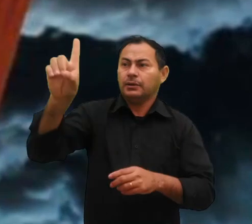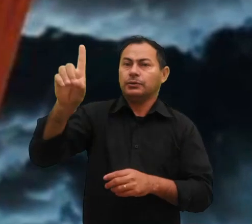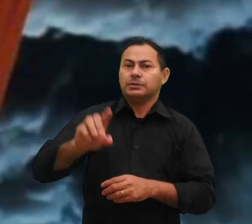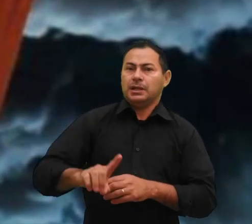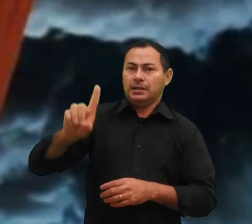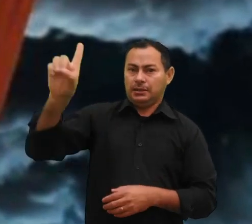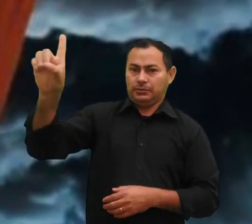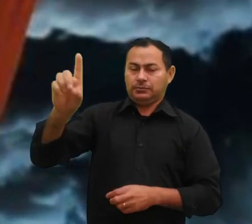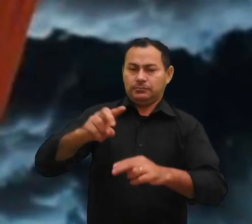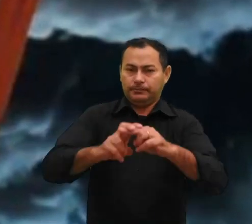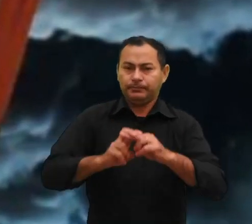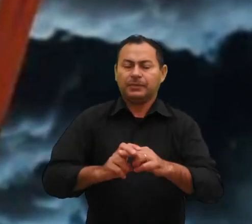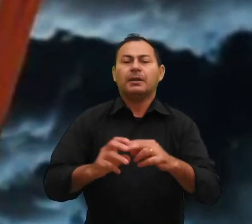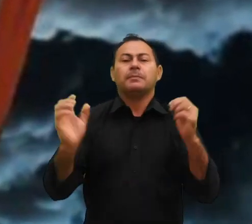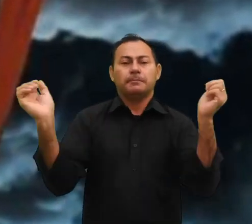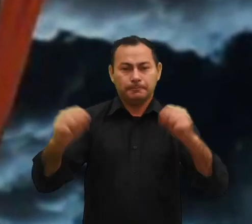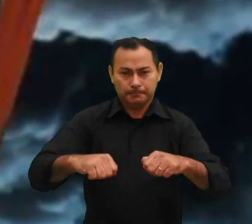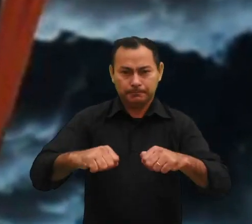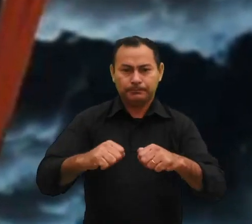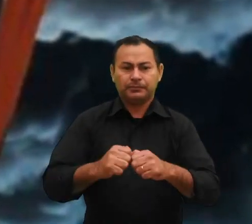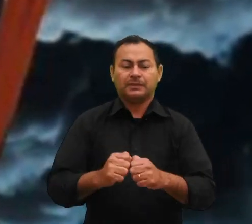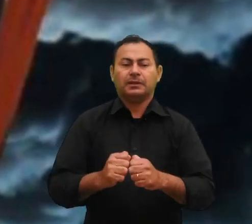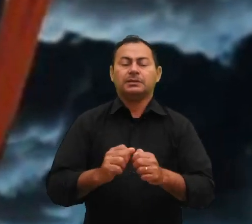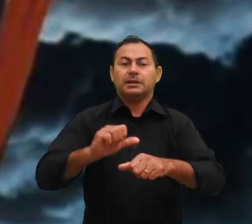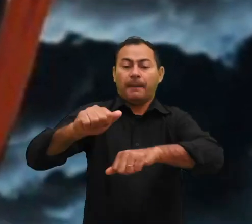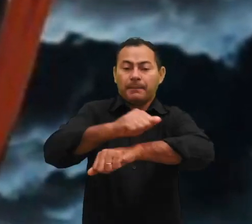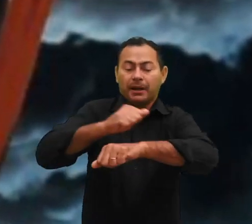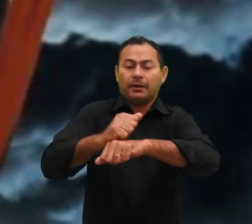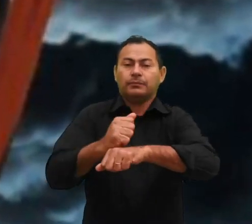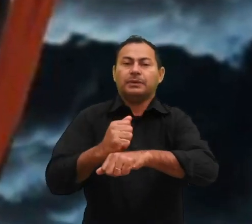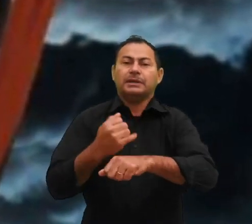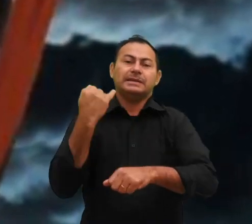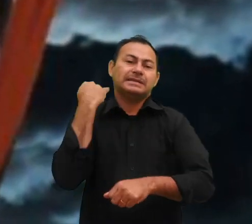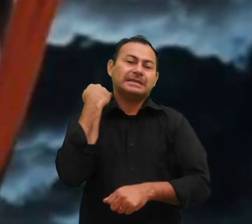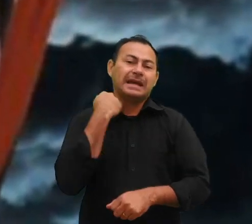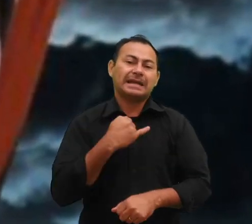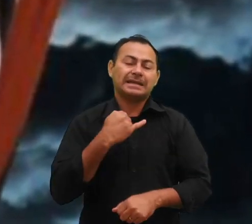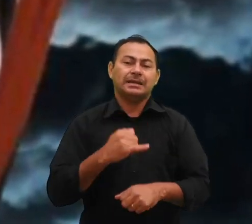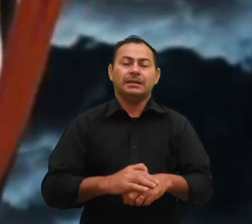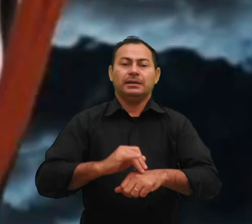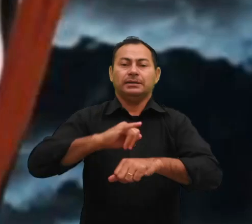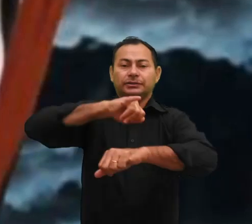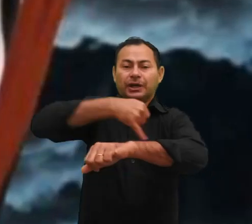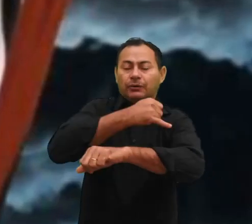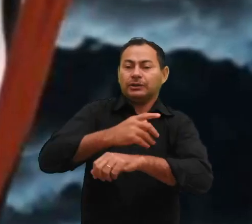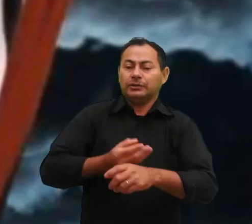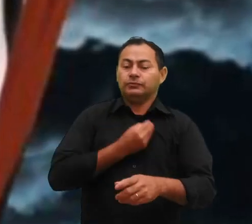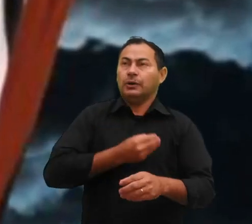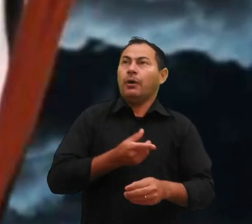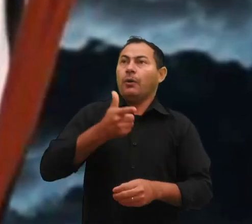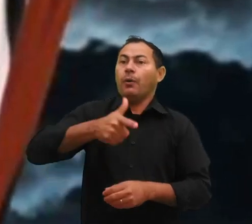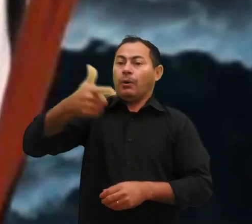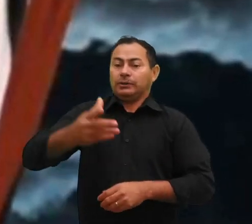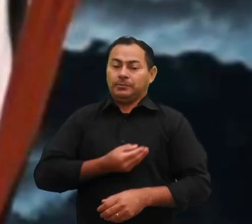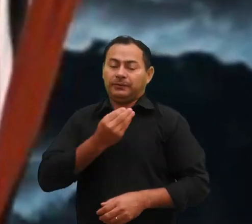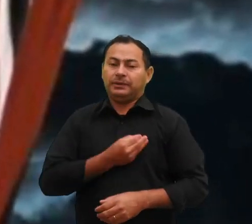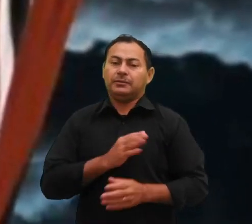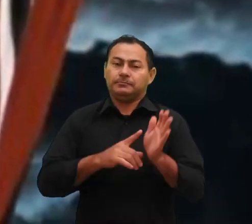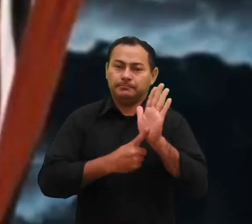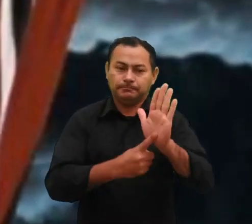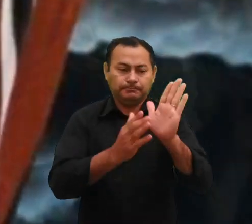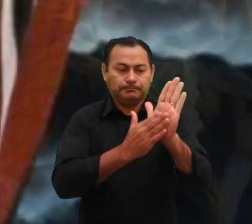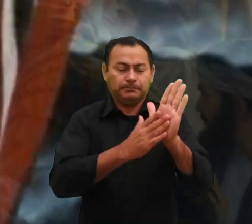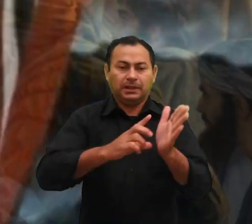ele disse que Deus é o Deus. Com isso seria possível se Abraão, Isaque e Jacó tinham passado por outra dimensão? Bom, isso prova